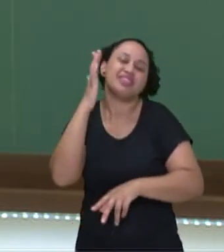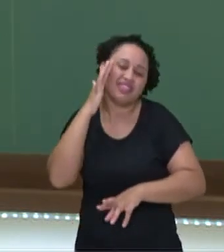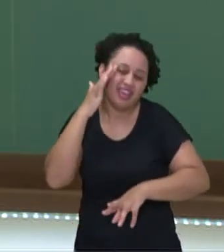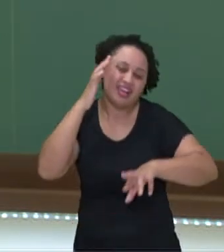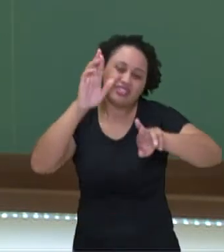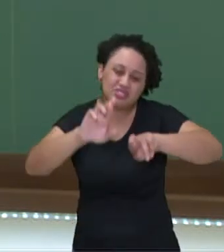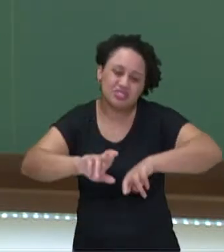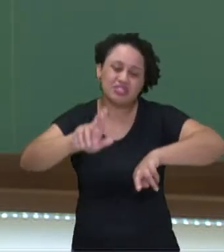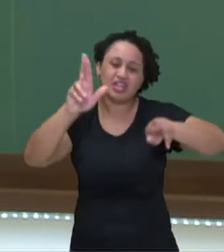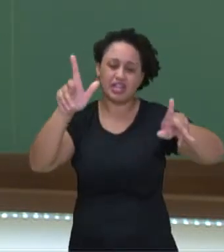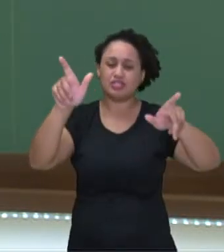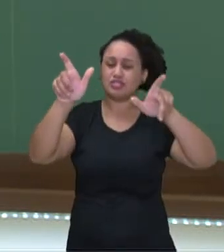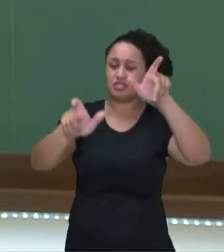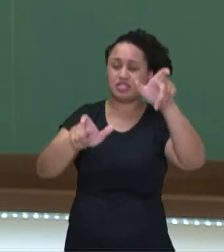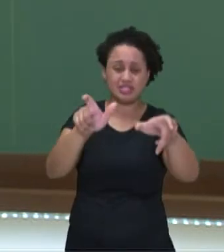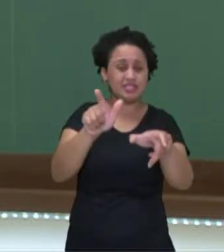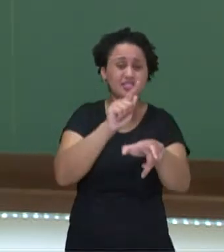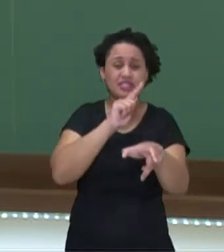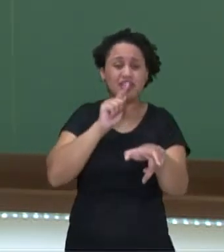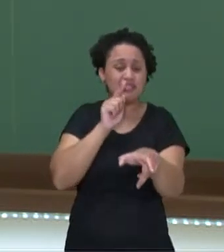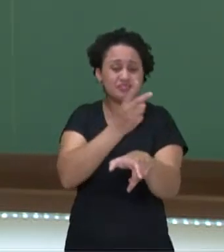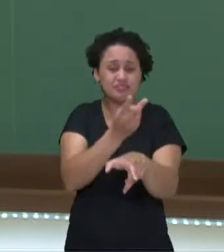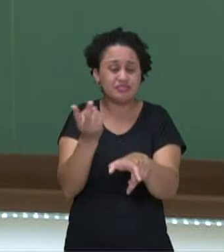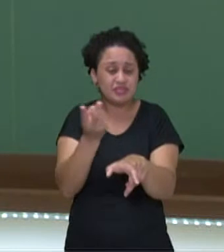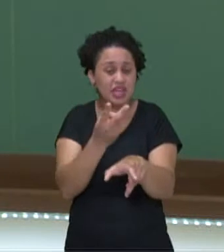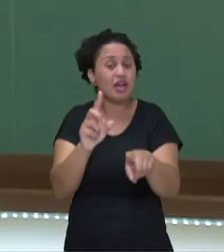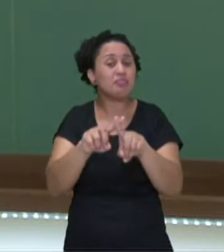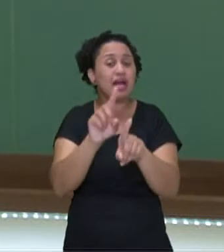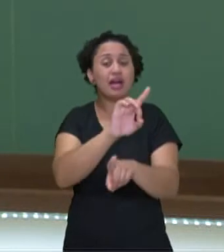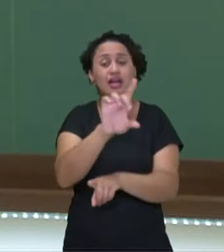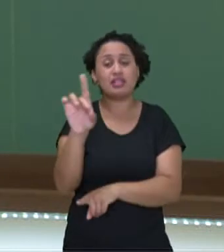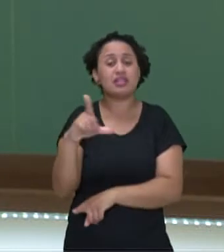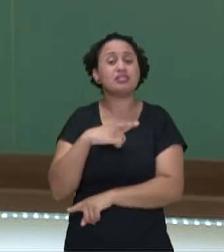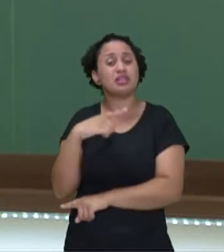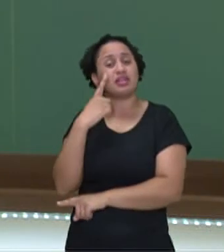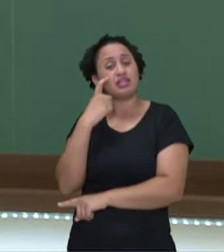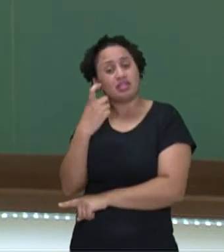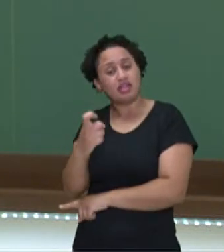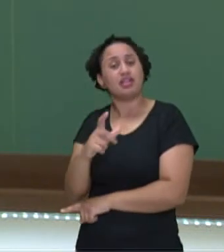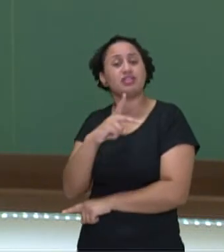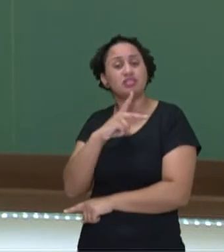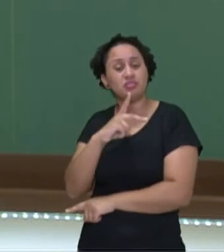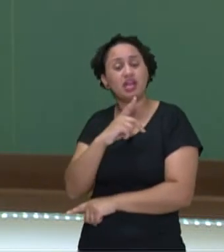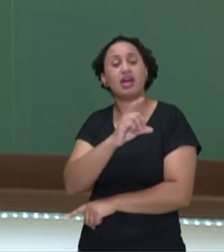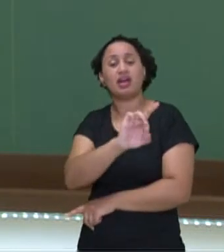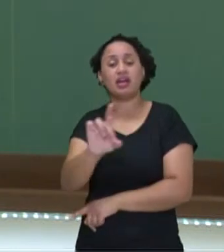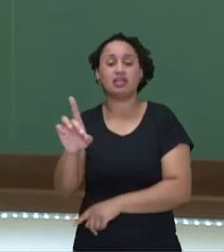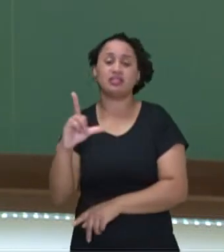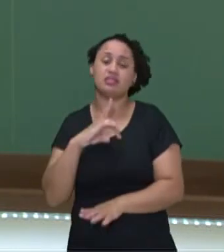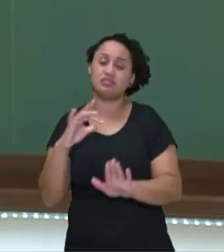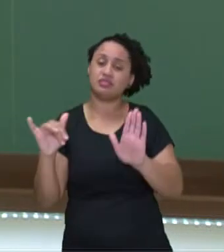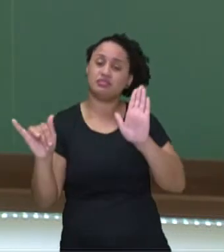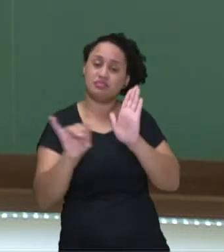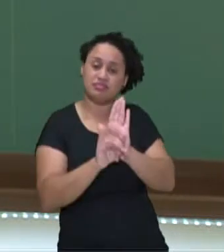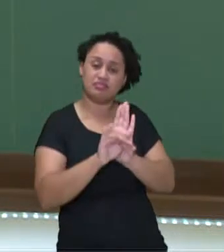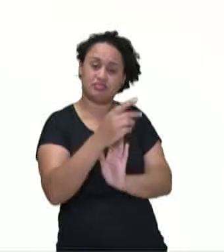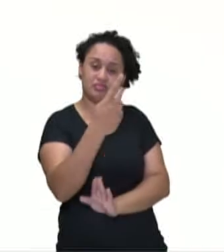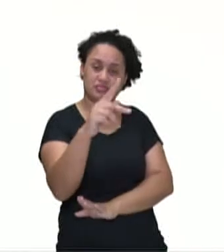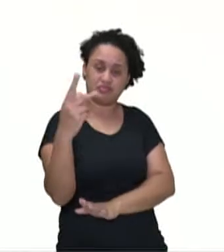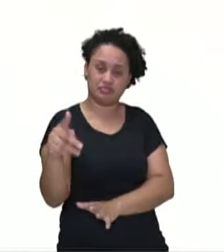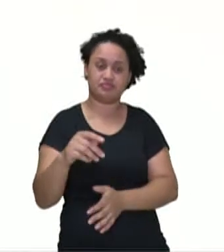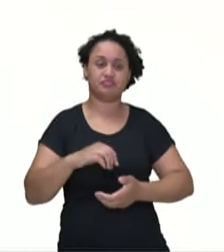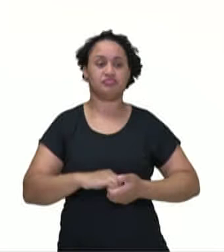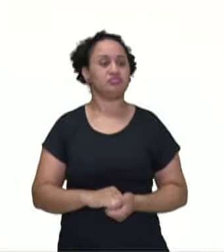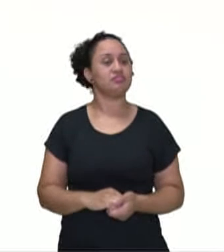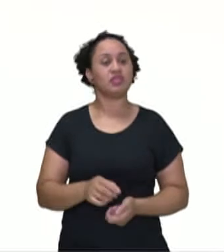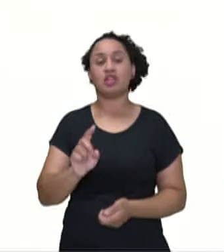Porque vocês não são a mesma pessoa, cada um aí tem os seus interesses, cada um tem a sua identidade, tá? Nem